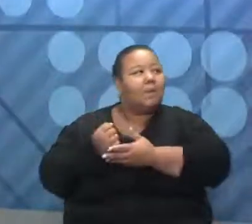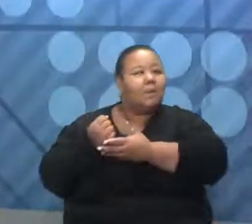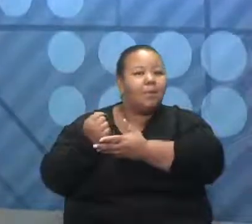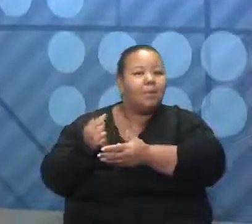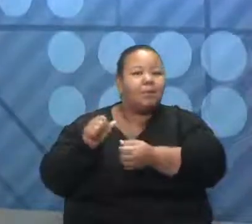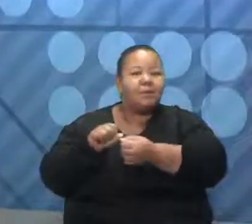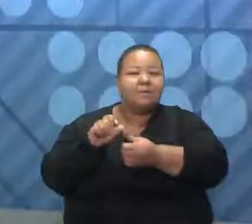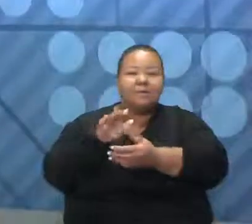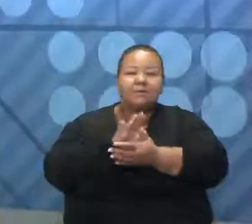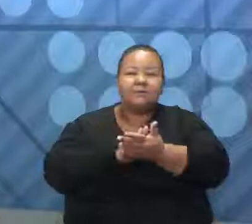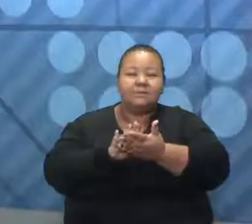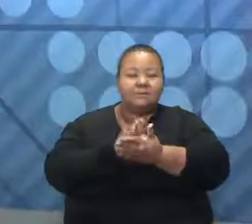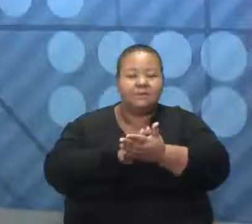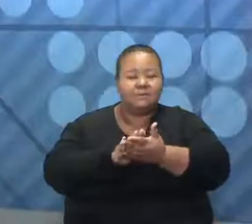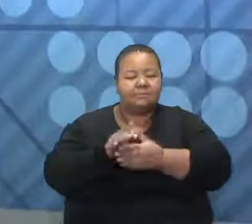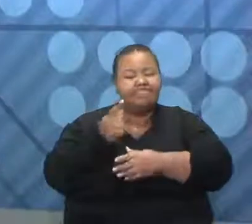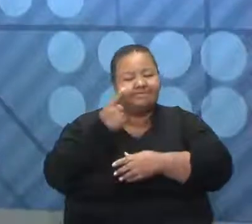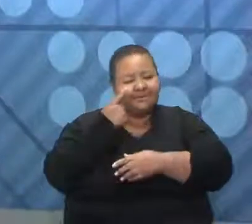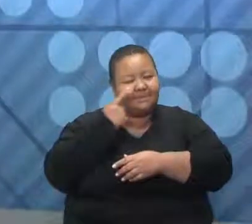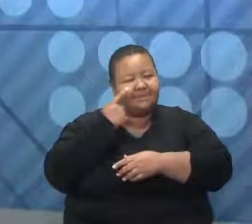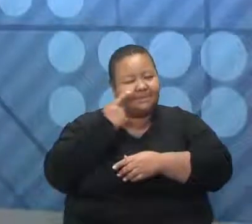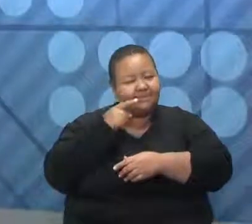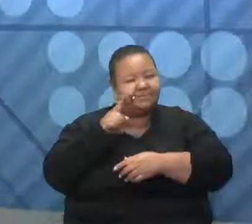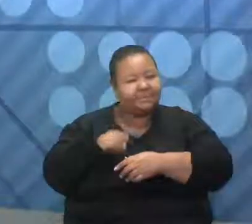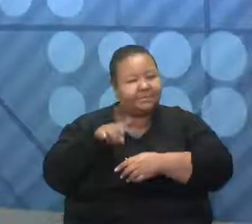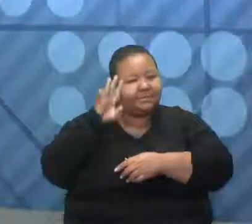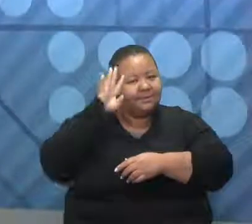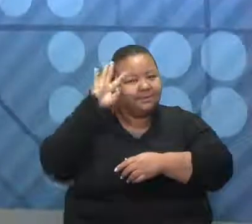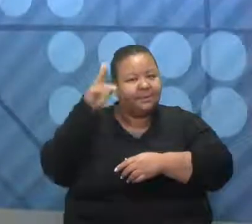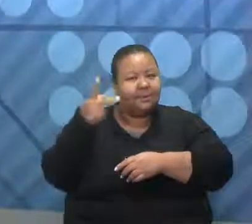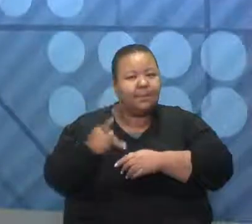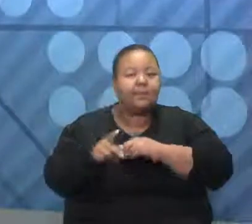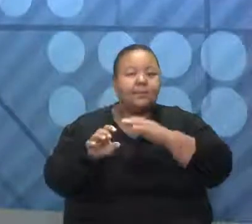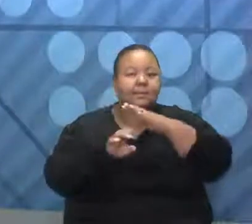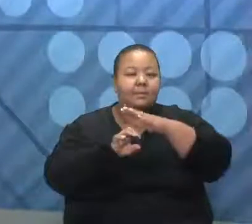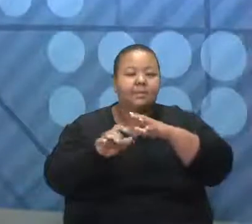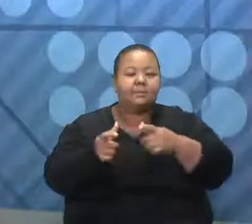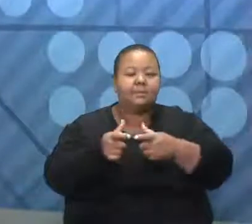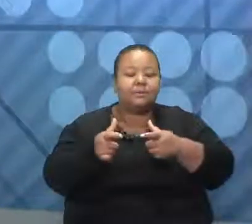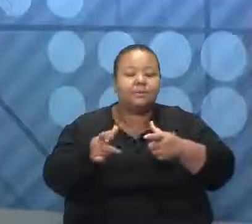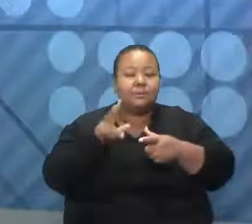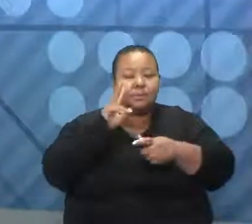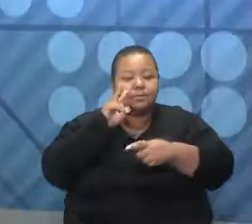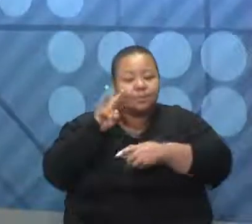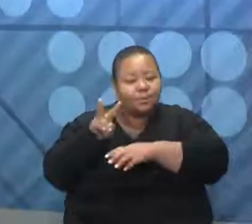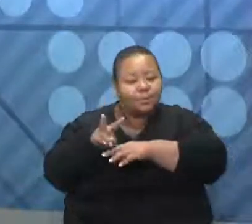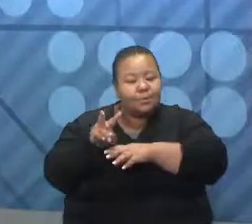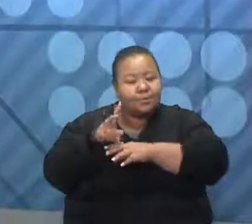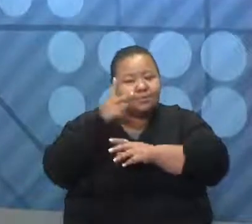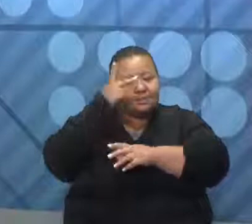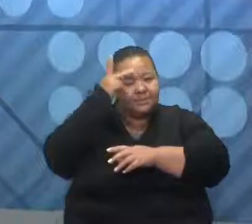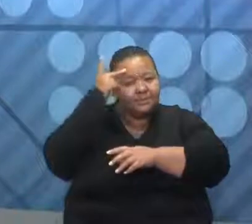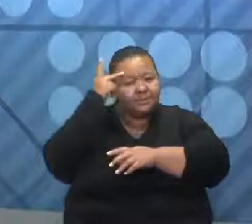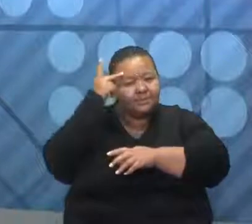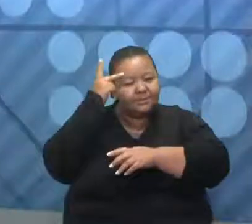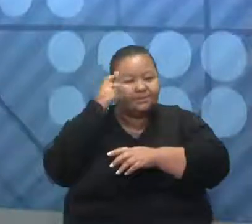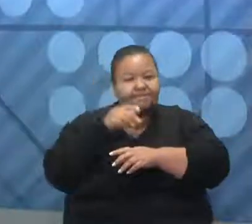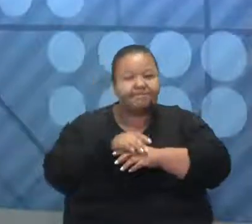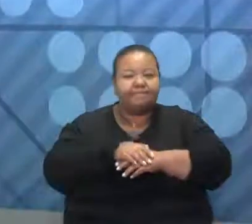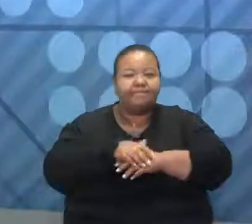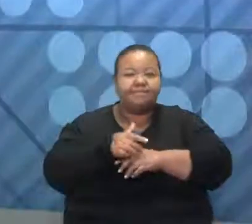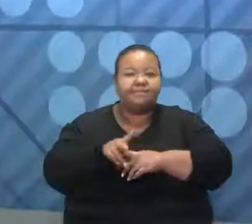nada. Tem que considerar. É fundamental para uma empresa crescer, analisar o capital intelectual dela. O